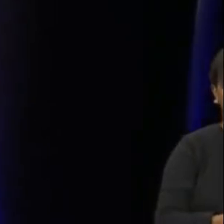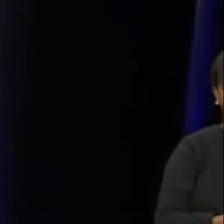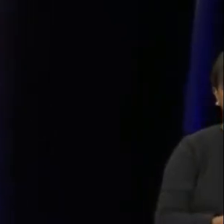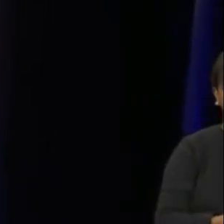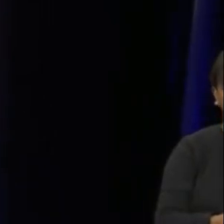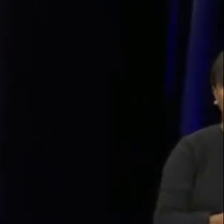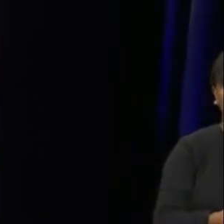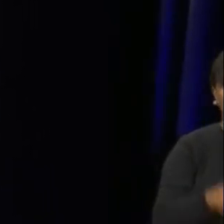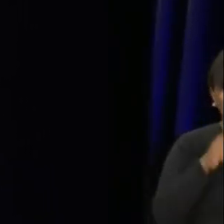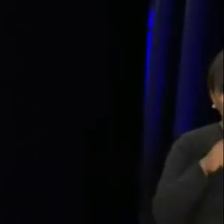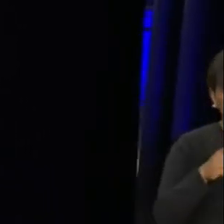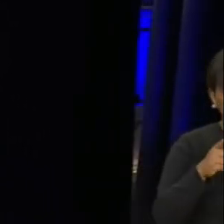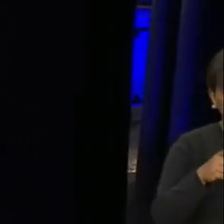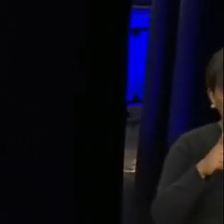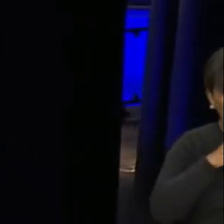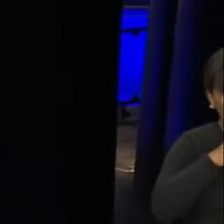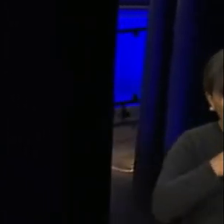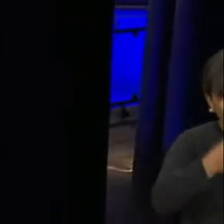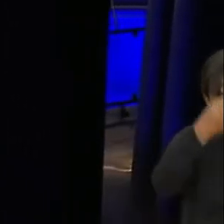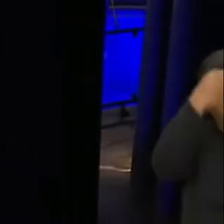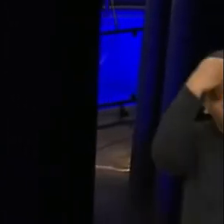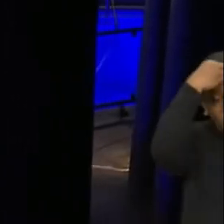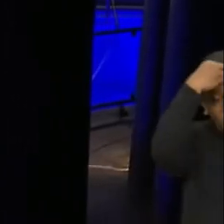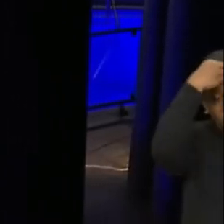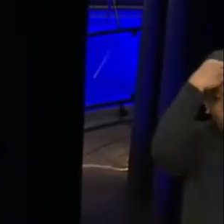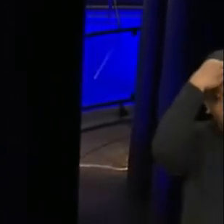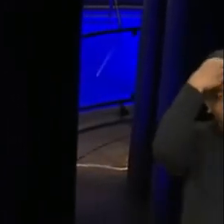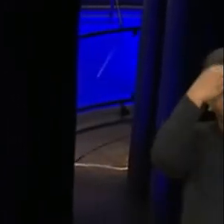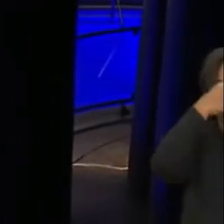Será que você tem consciência